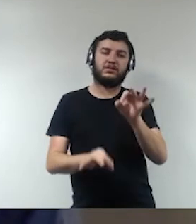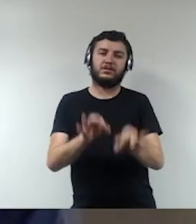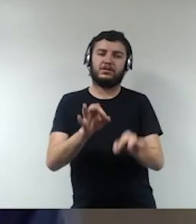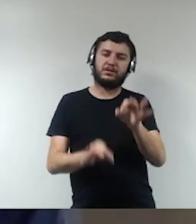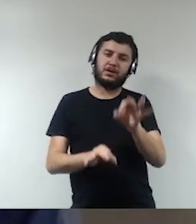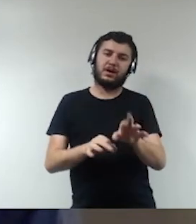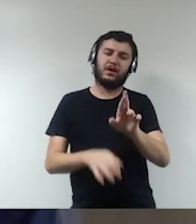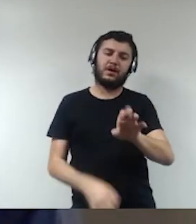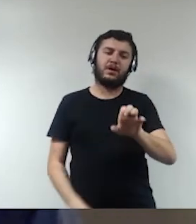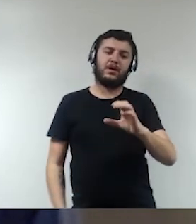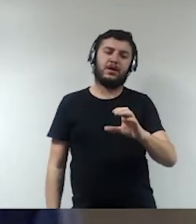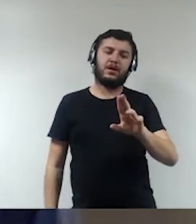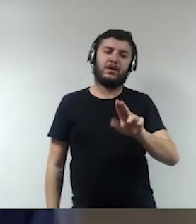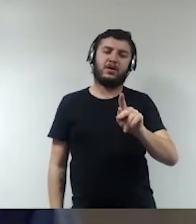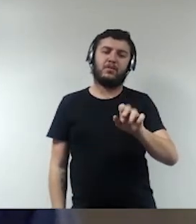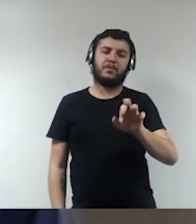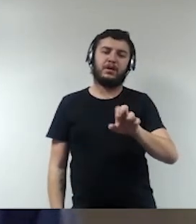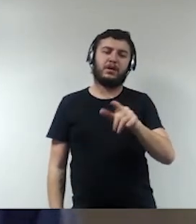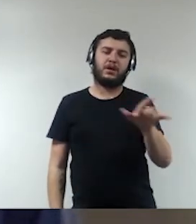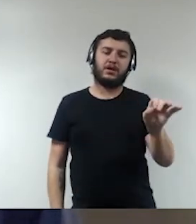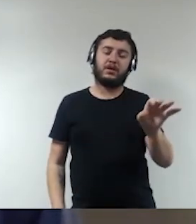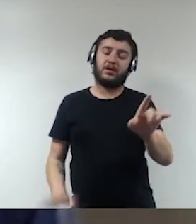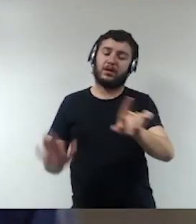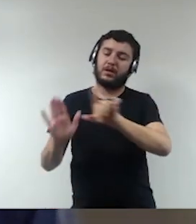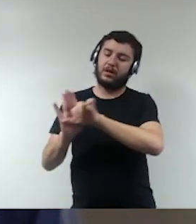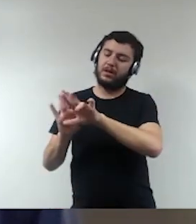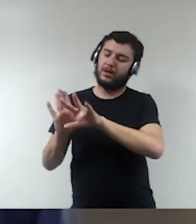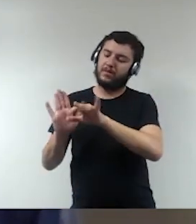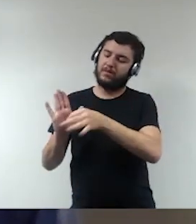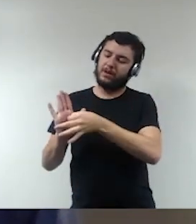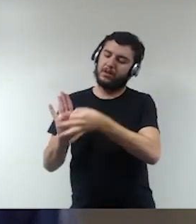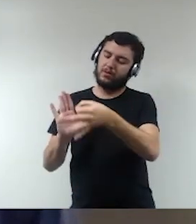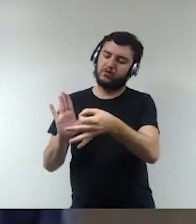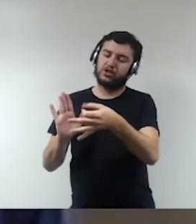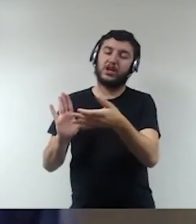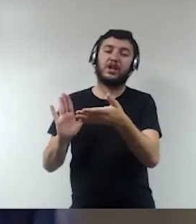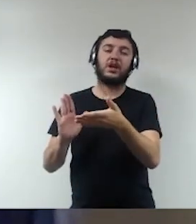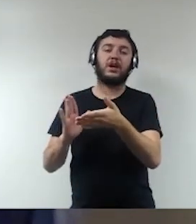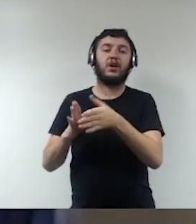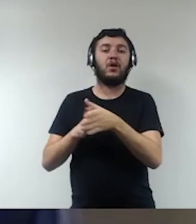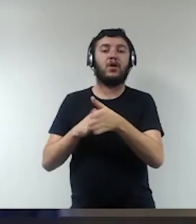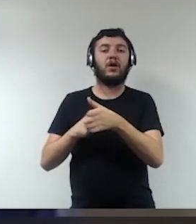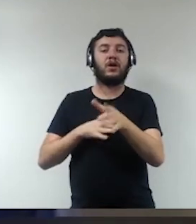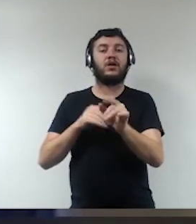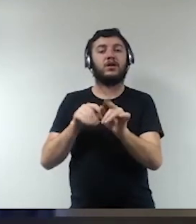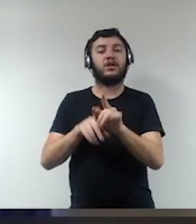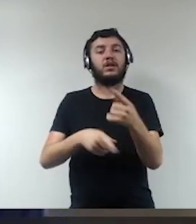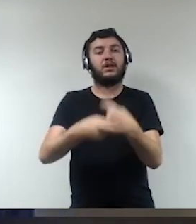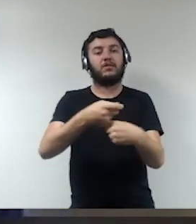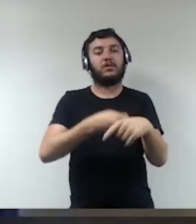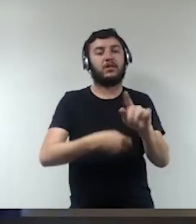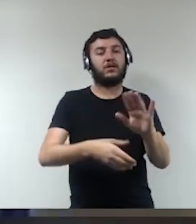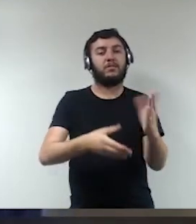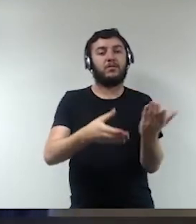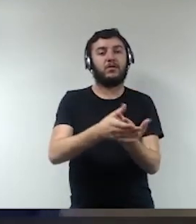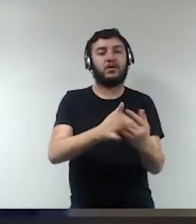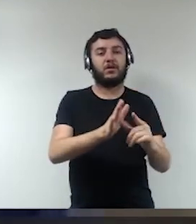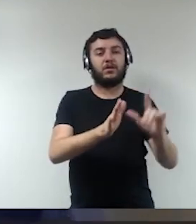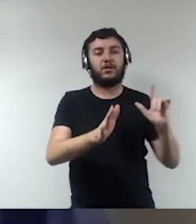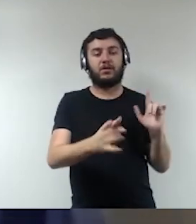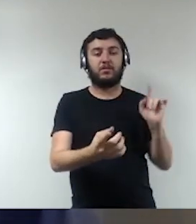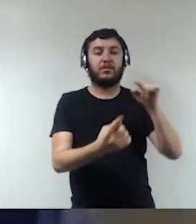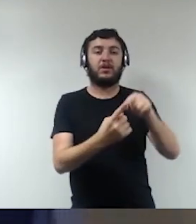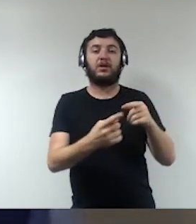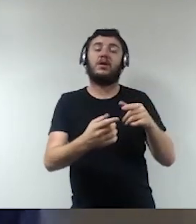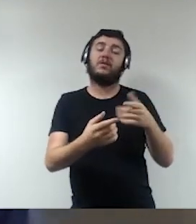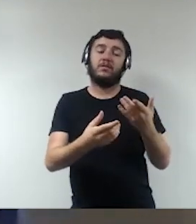que sugere a lei que há uma negociação pré-processual para que seja homologado. O que é que precisa para isso